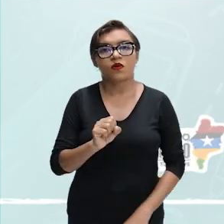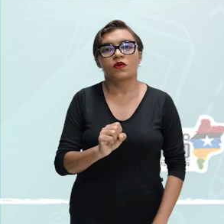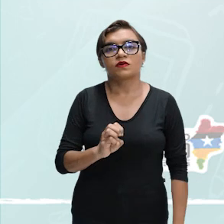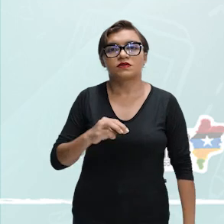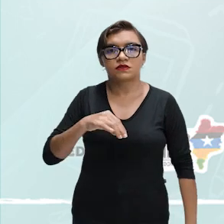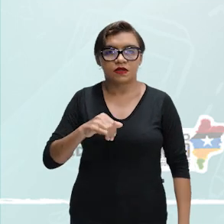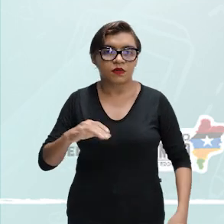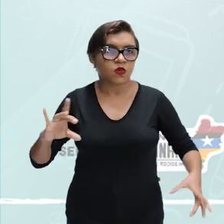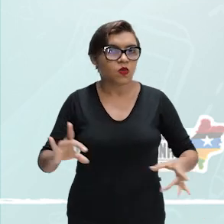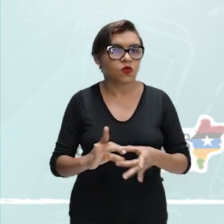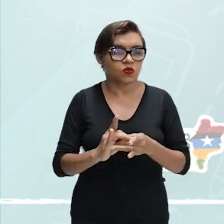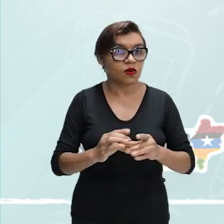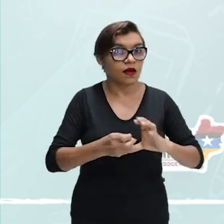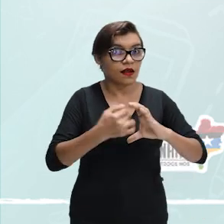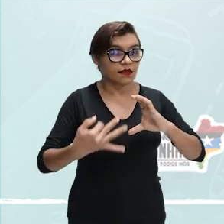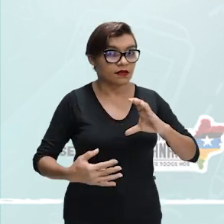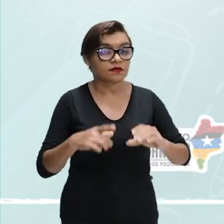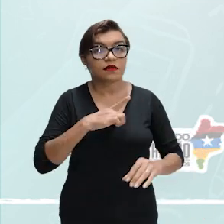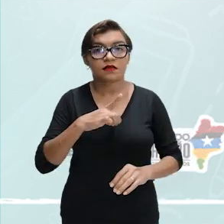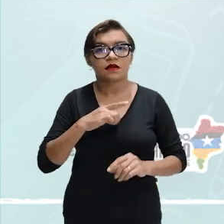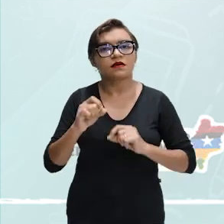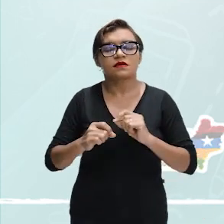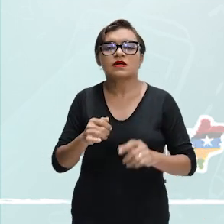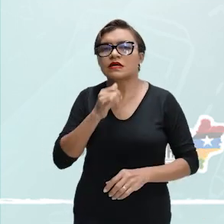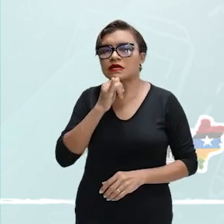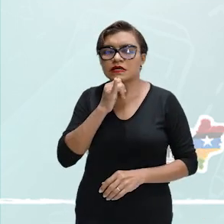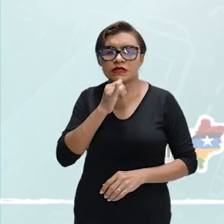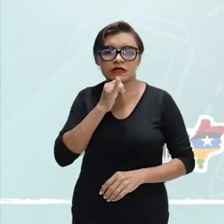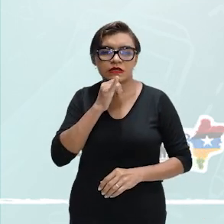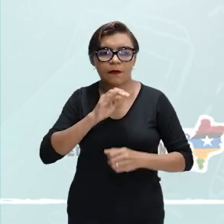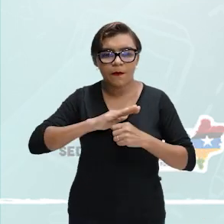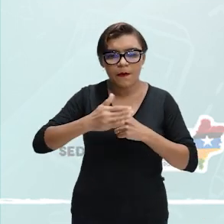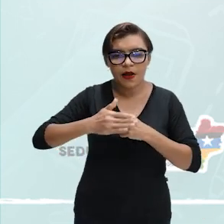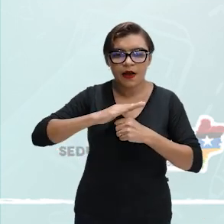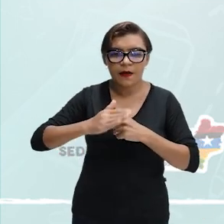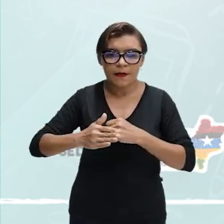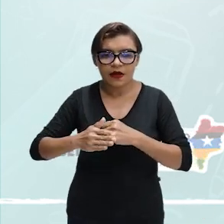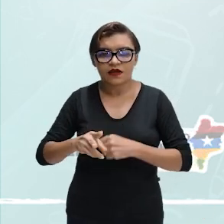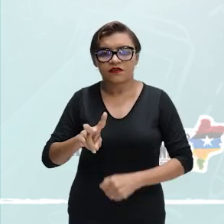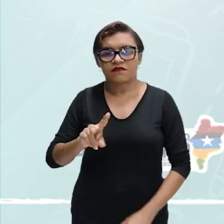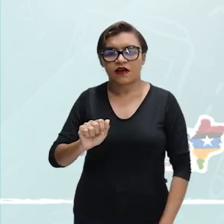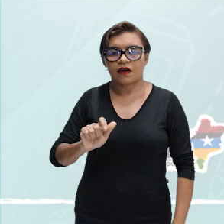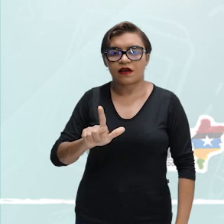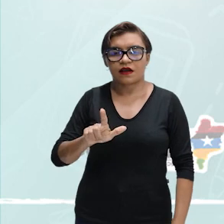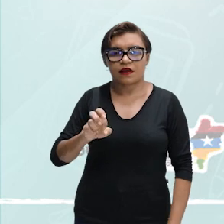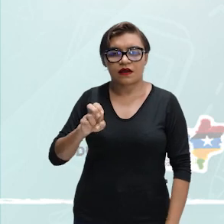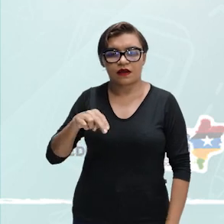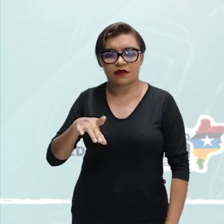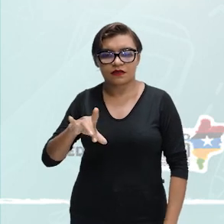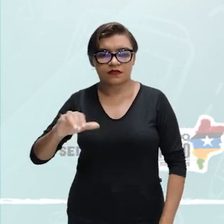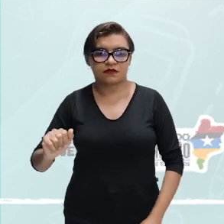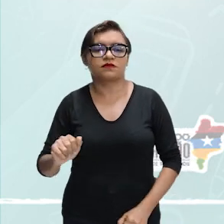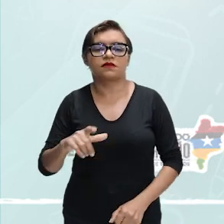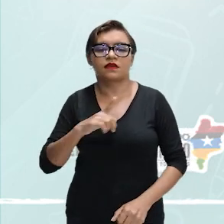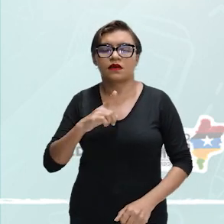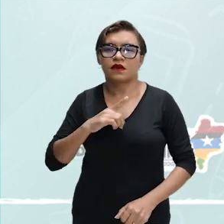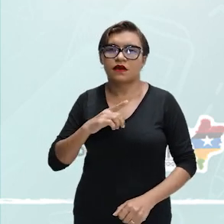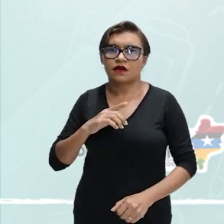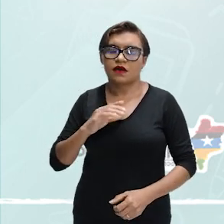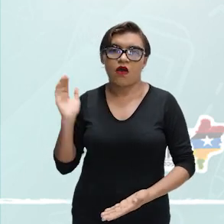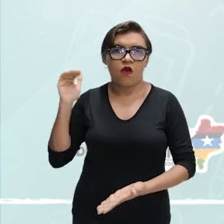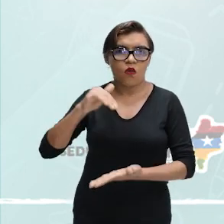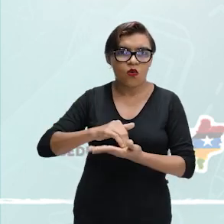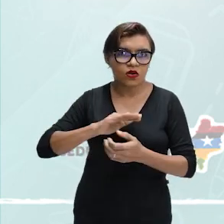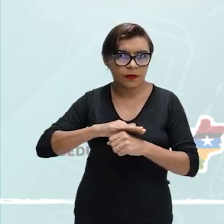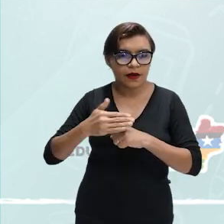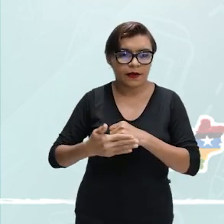têm algumas características, como, por exemplo, uma camada de valência, né, que é a última camada. Essa última camada, que nós chamamos de camada